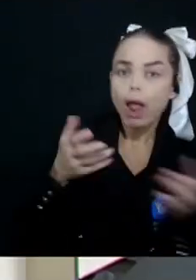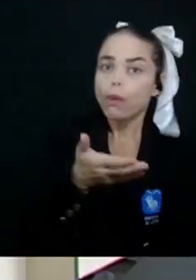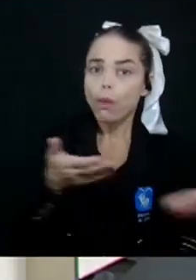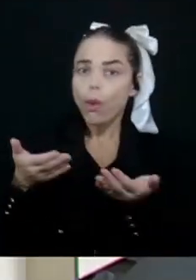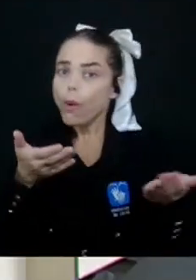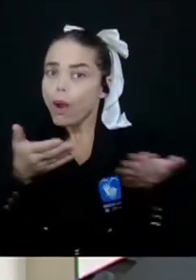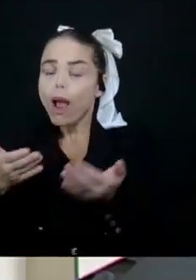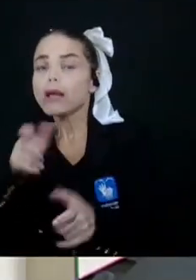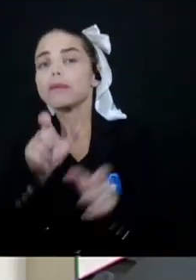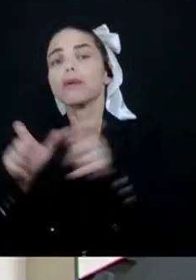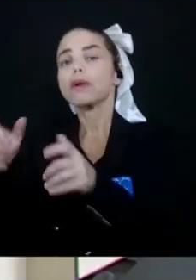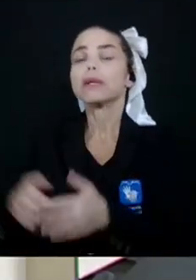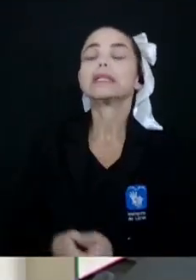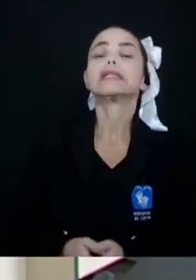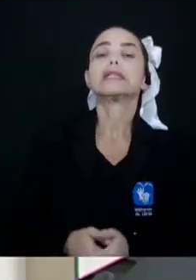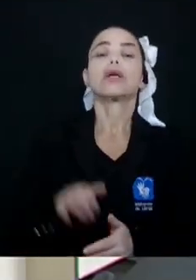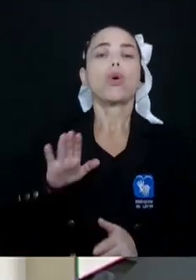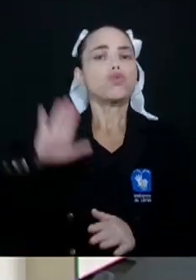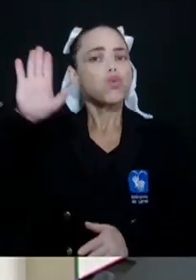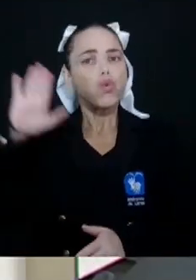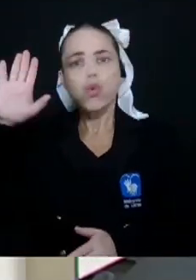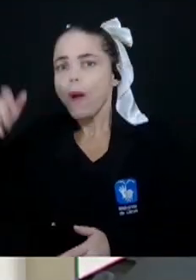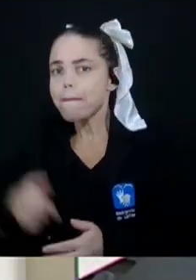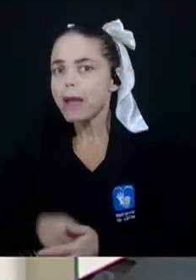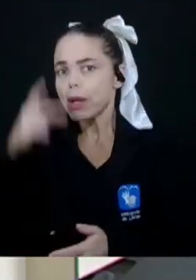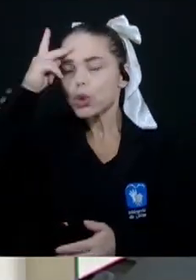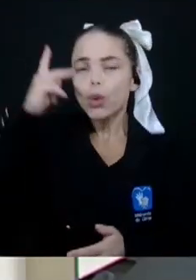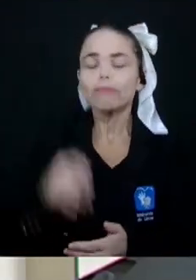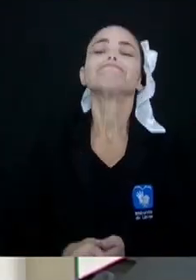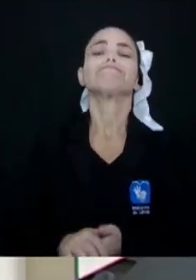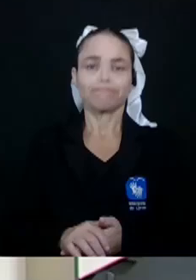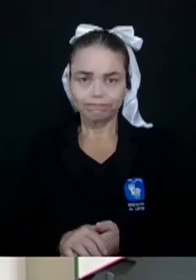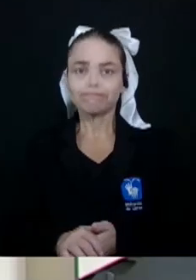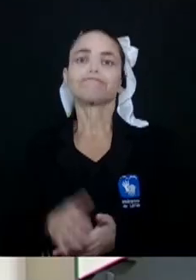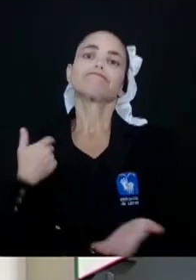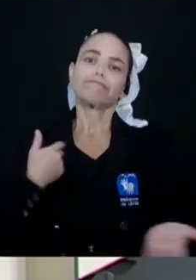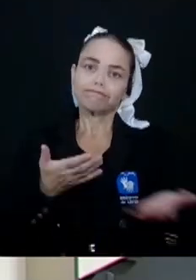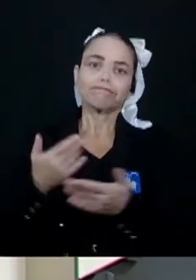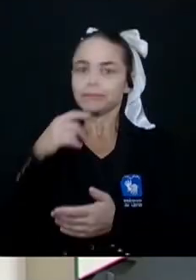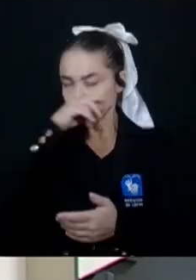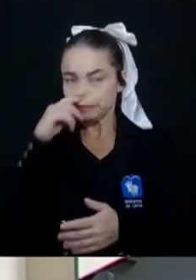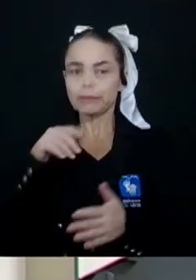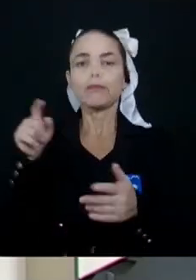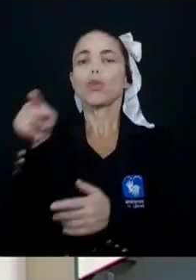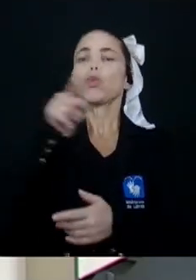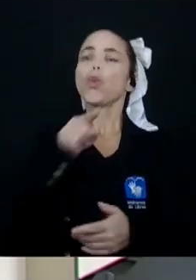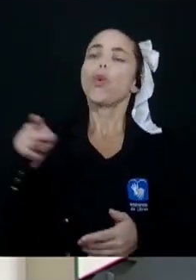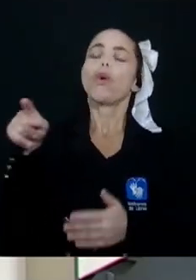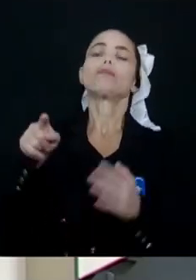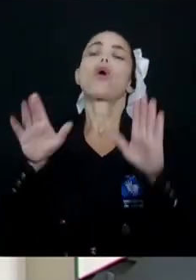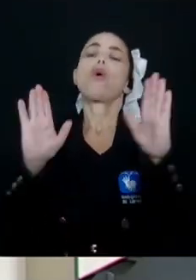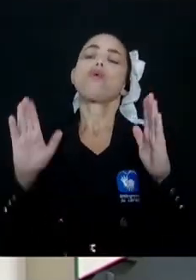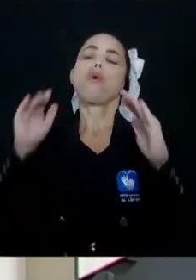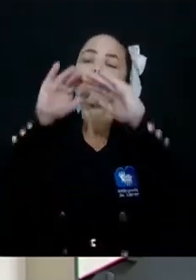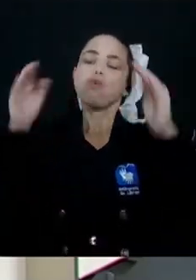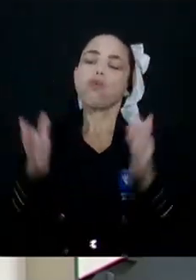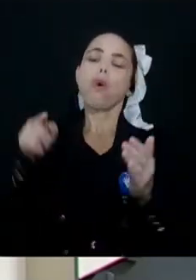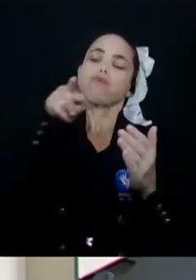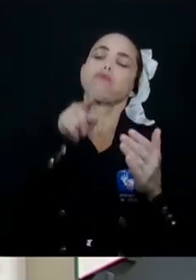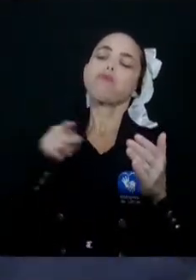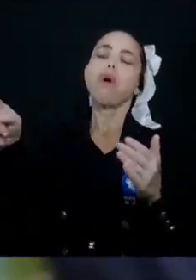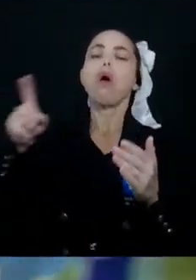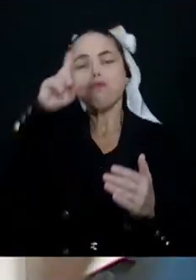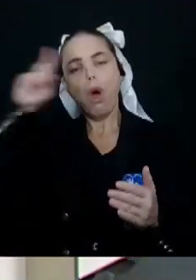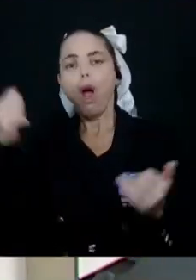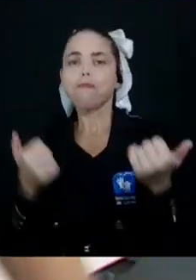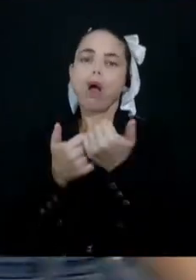os candidatos, que vão, digitar seu voto ali na urna naquele dia. Então, a função